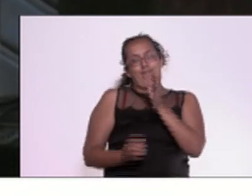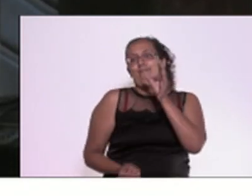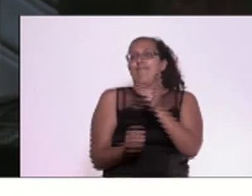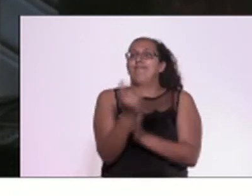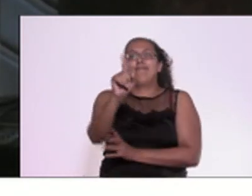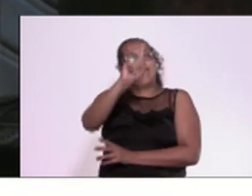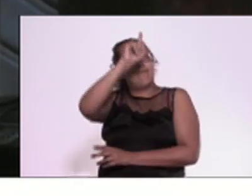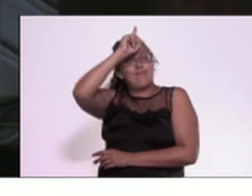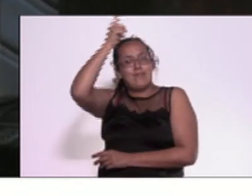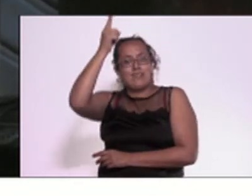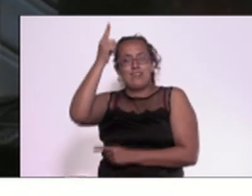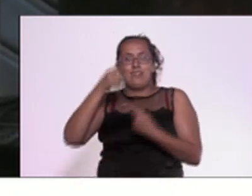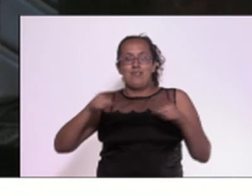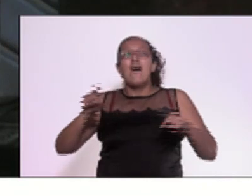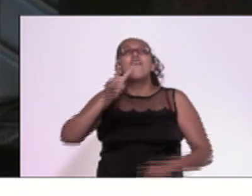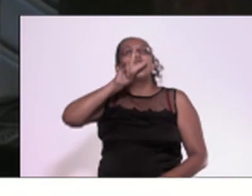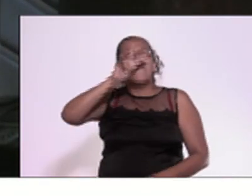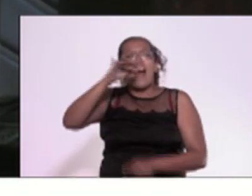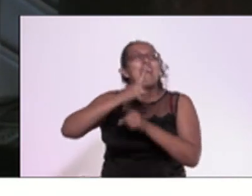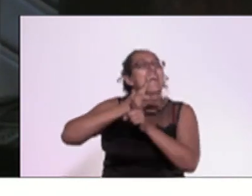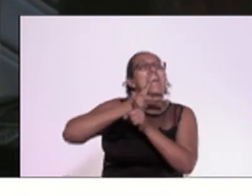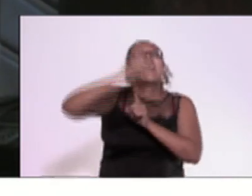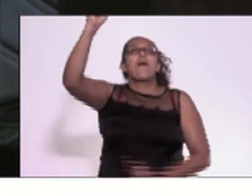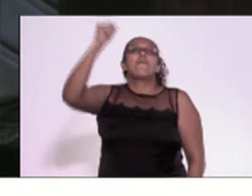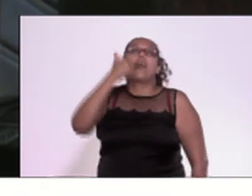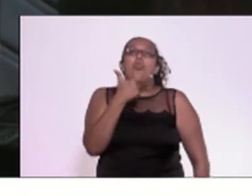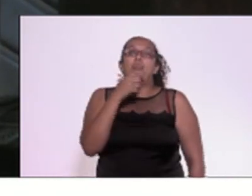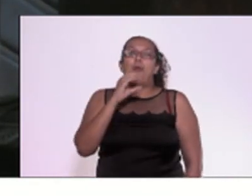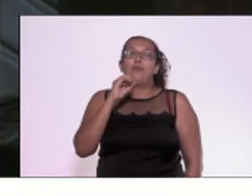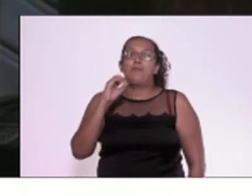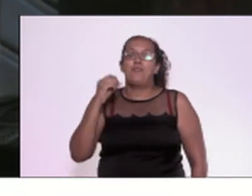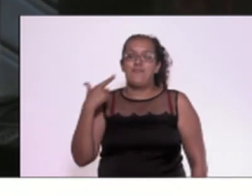dizer, à cultura do nosso país.